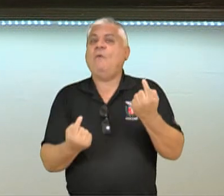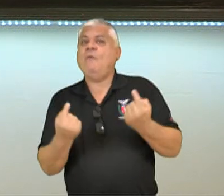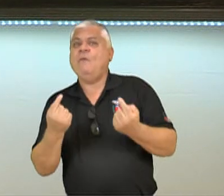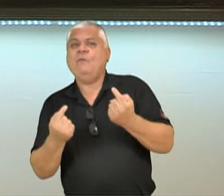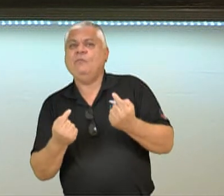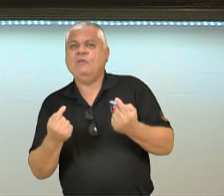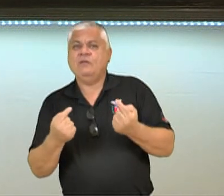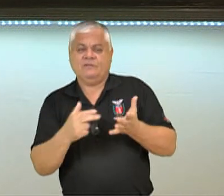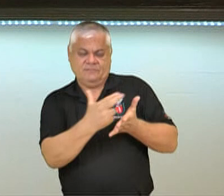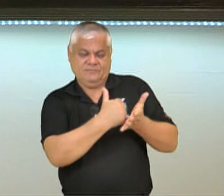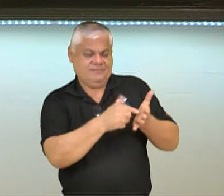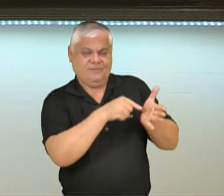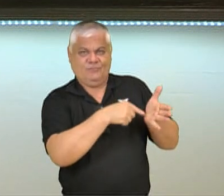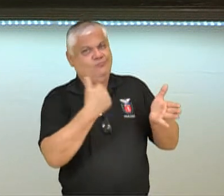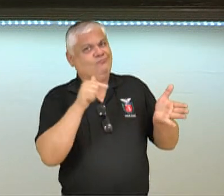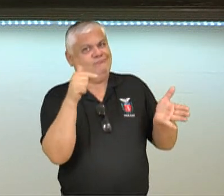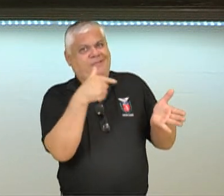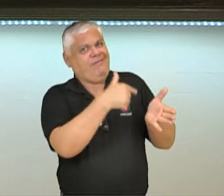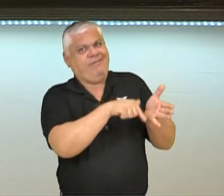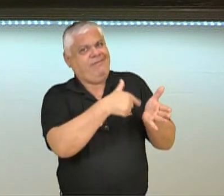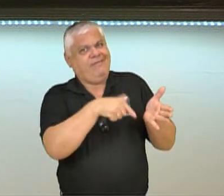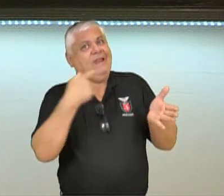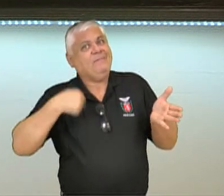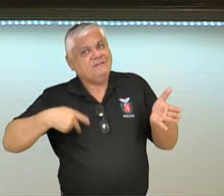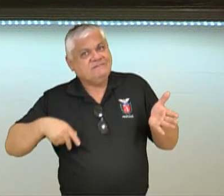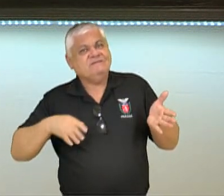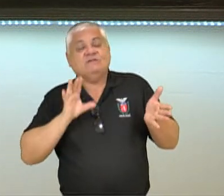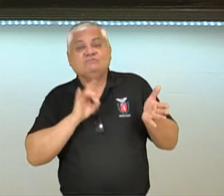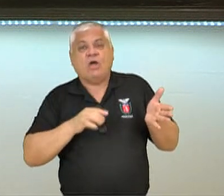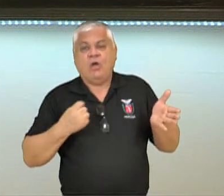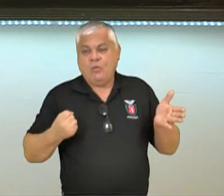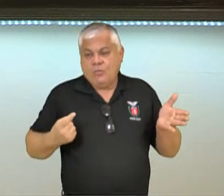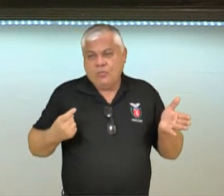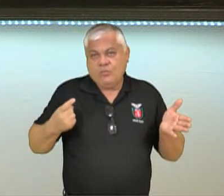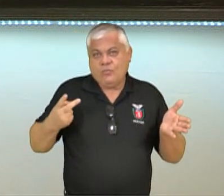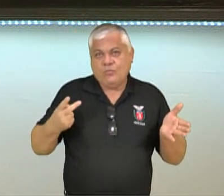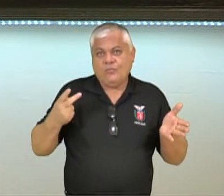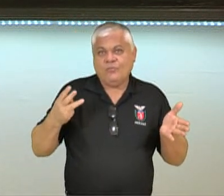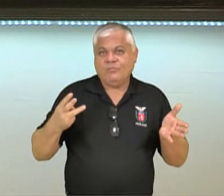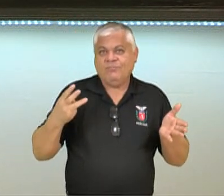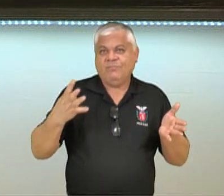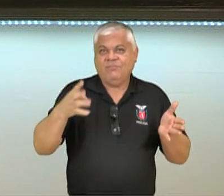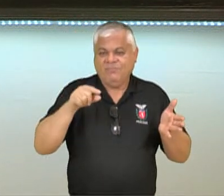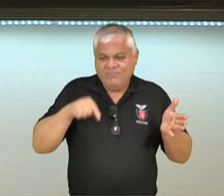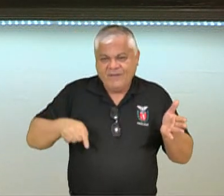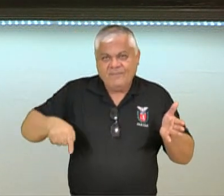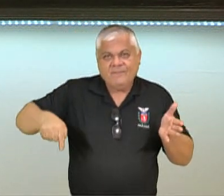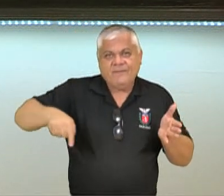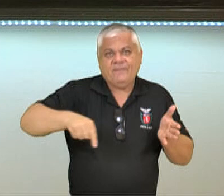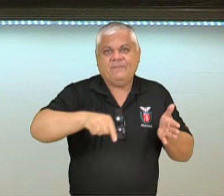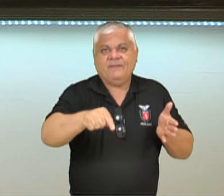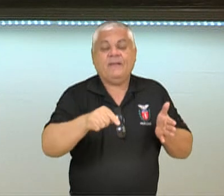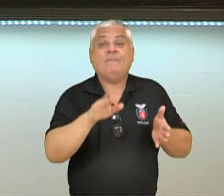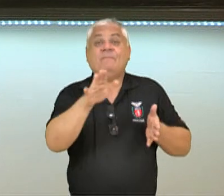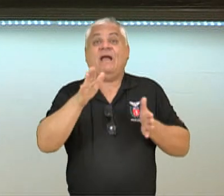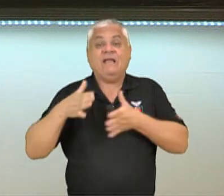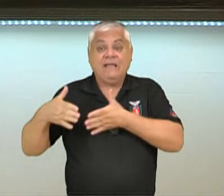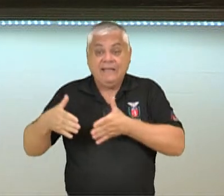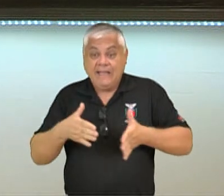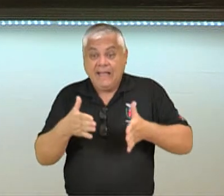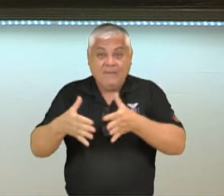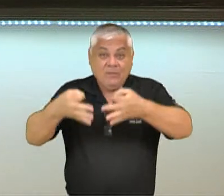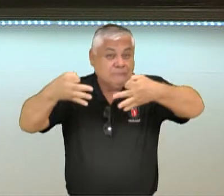está desenhado no mapa dele, ele só tem a sequência de pontos que ele deve passar, mas o